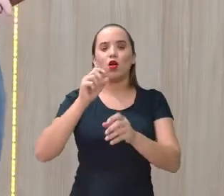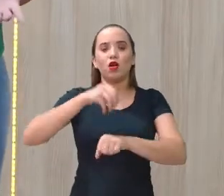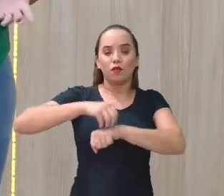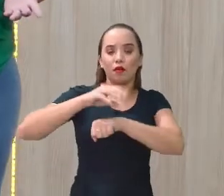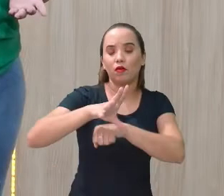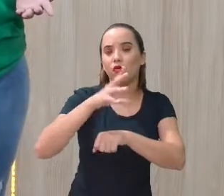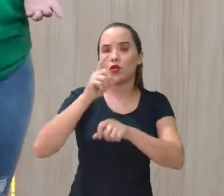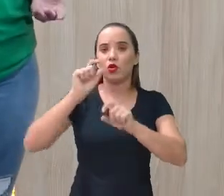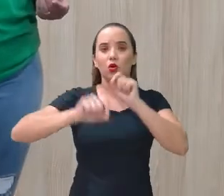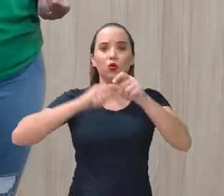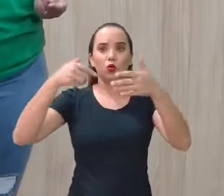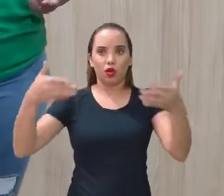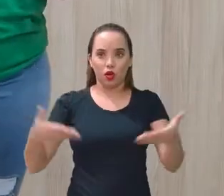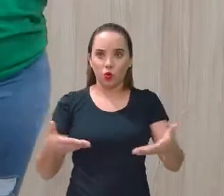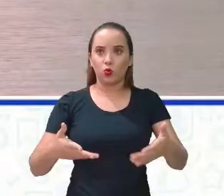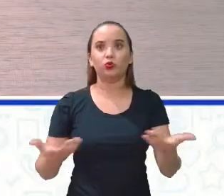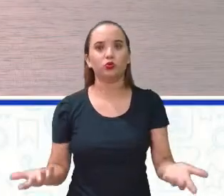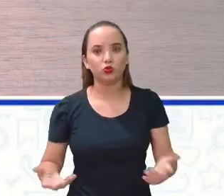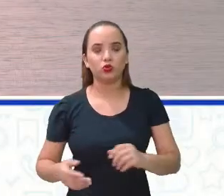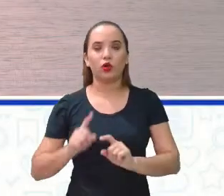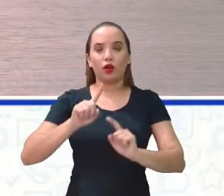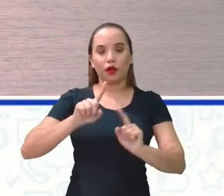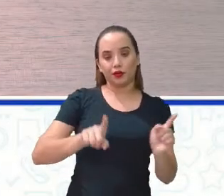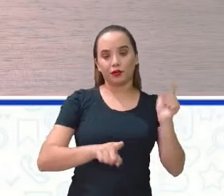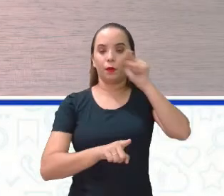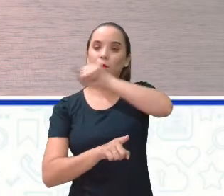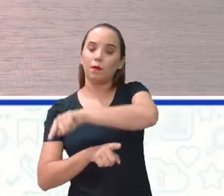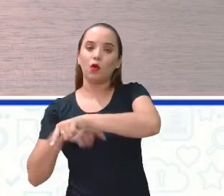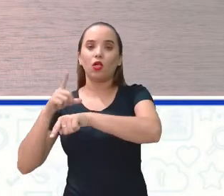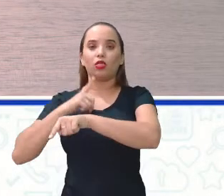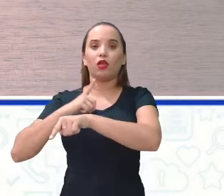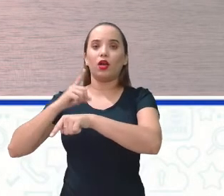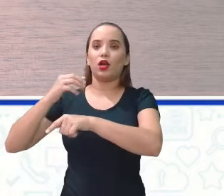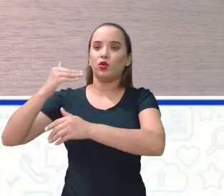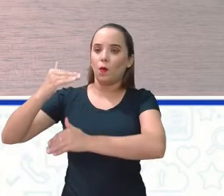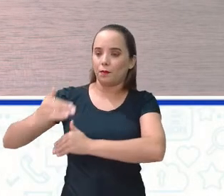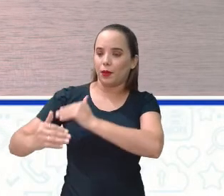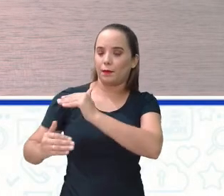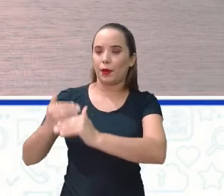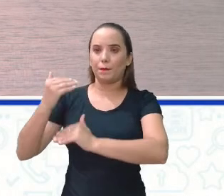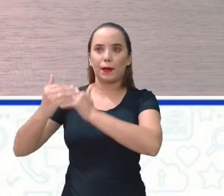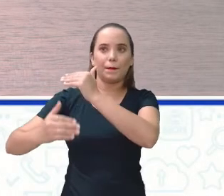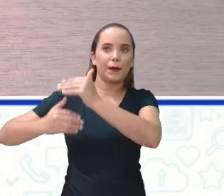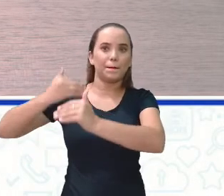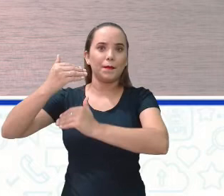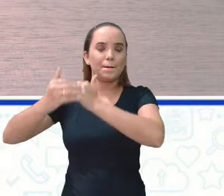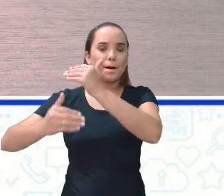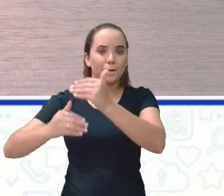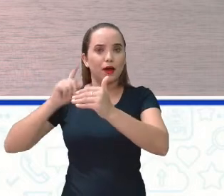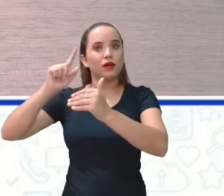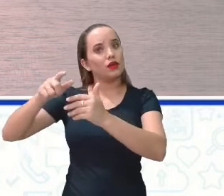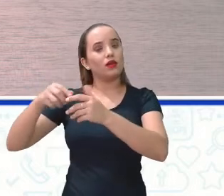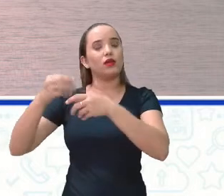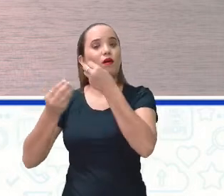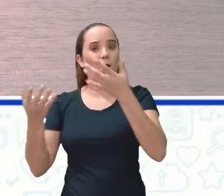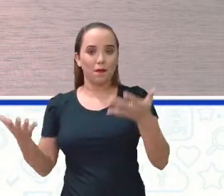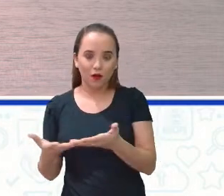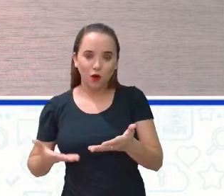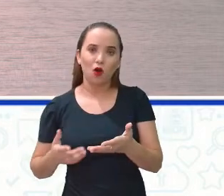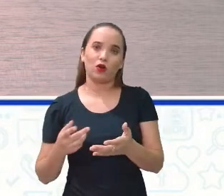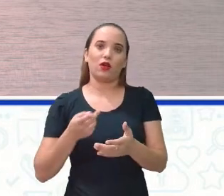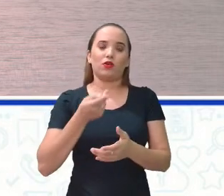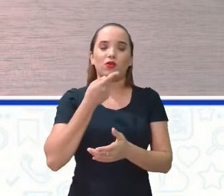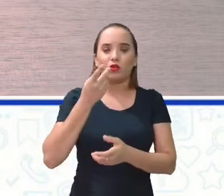aula. Ok? Então, ó, depois disso a gente tem um desenvolvimento e encadeamento do tema. É como a gente fez agora. A gente